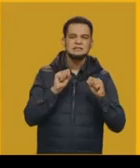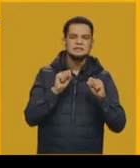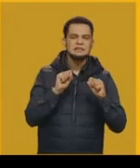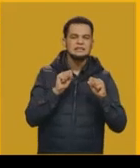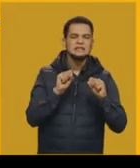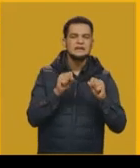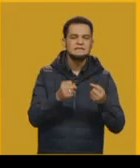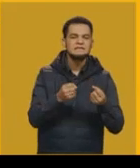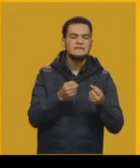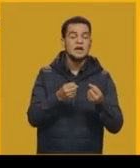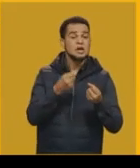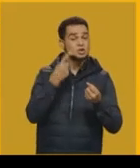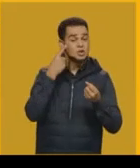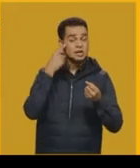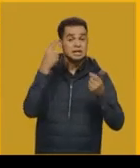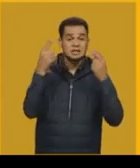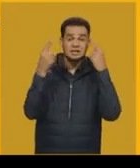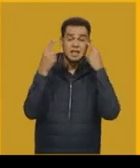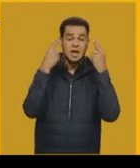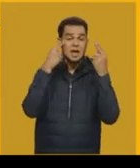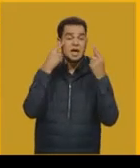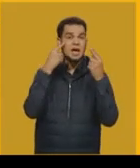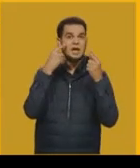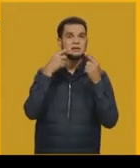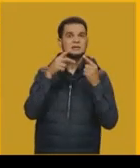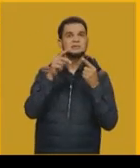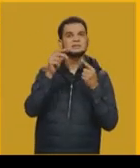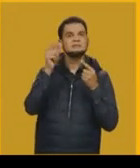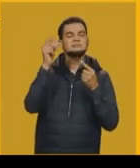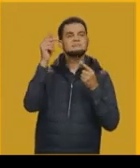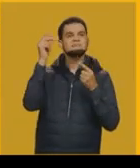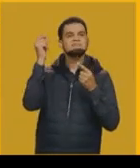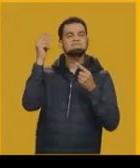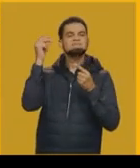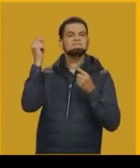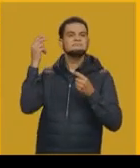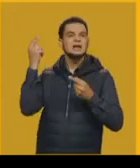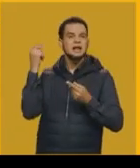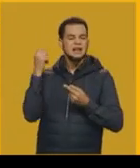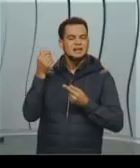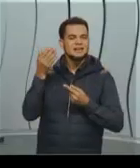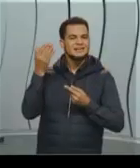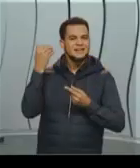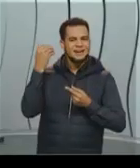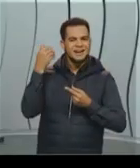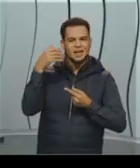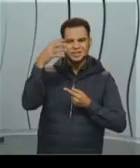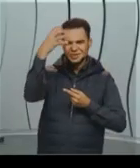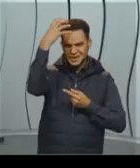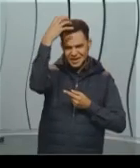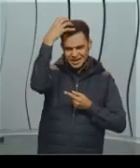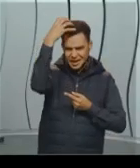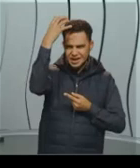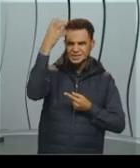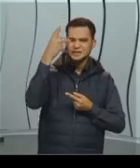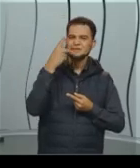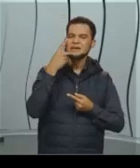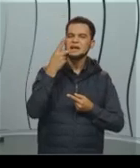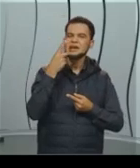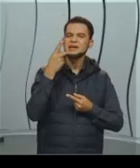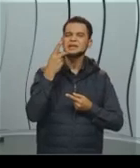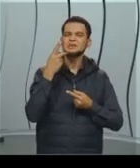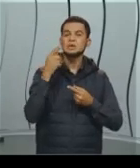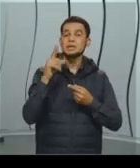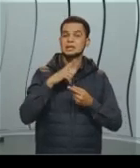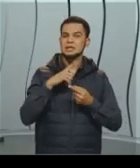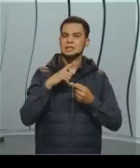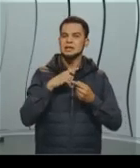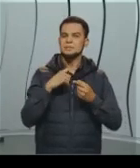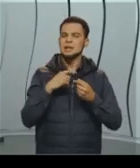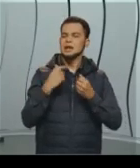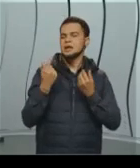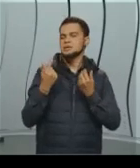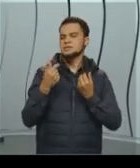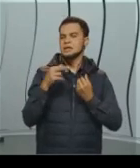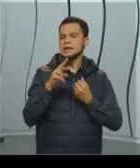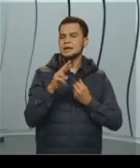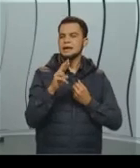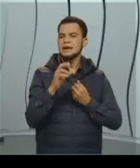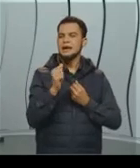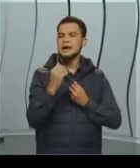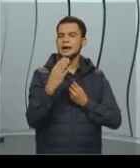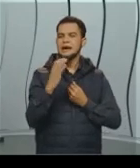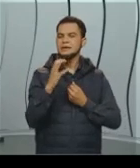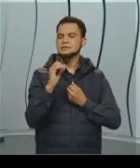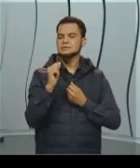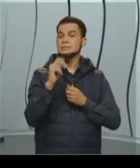de ideias que surgiram no contexto do imperialismo, que ia defender que poderia existir uma superioridade de raça, né, uma raça superior e